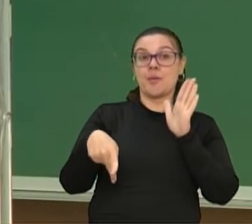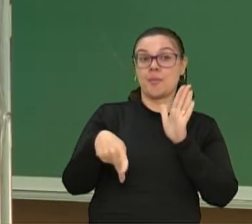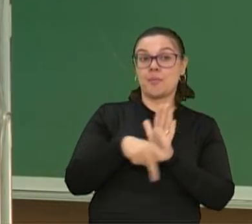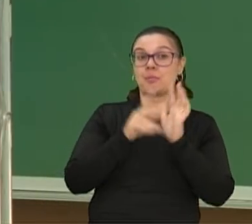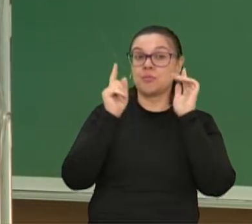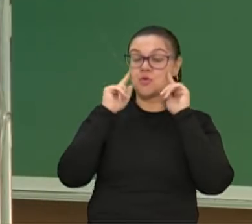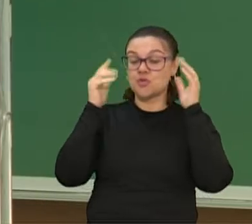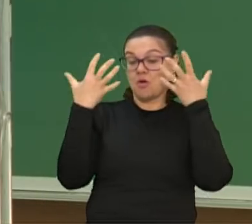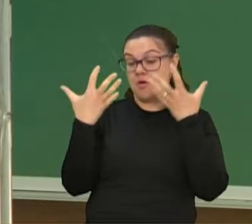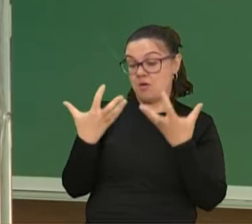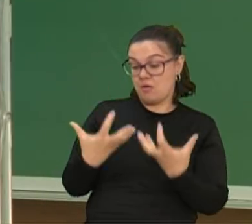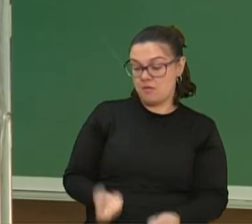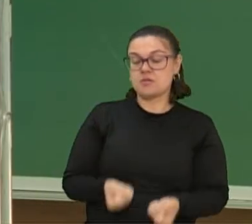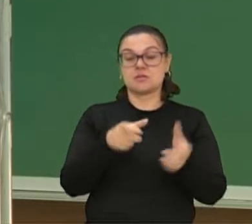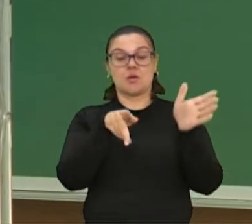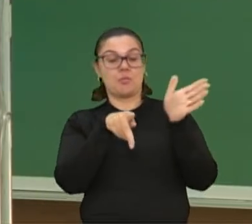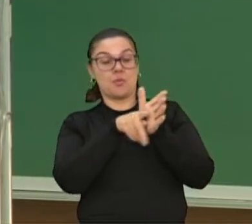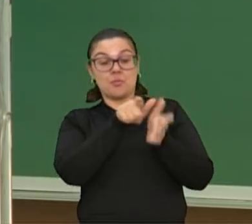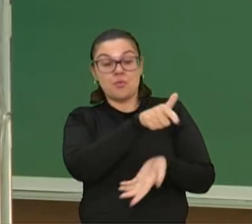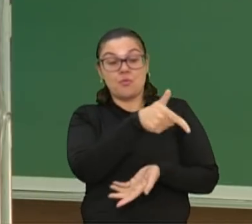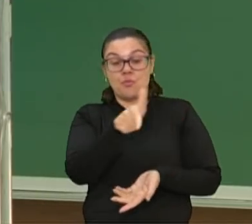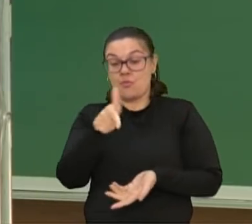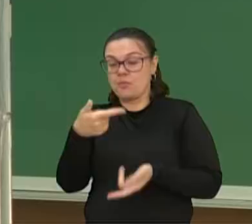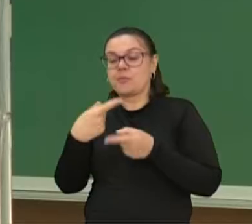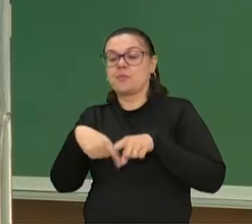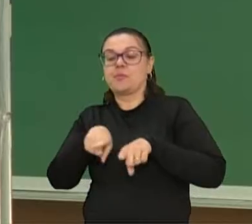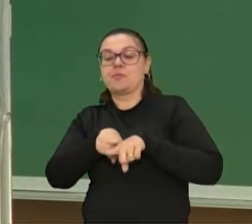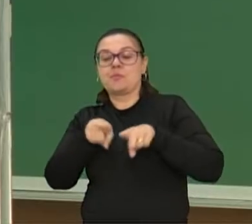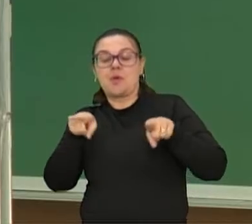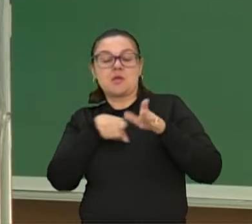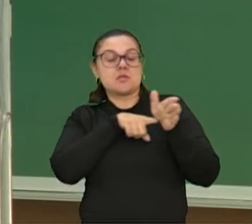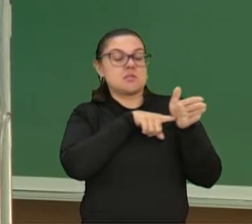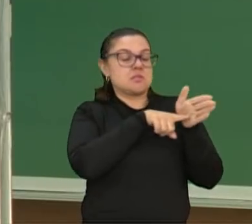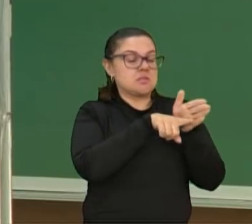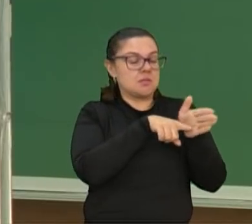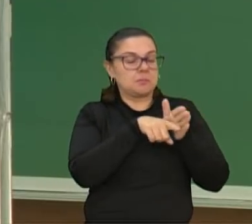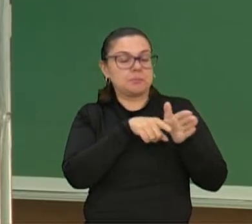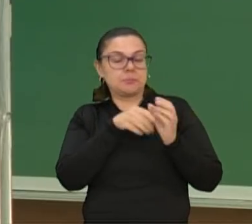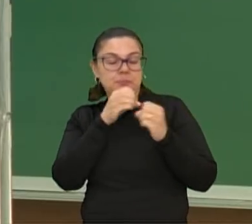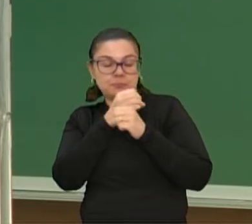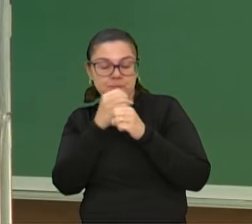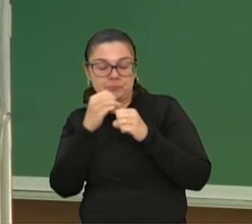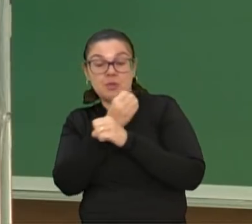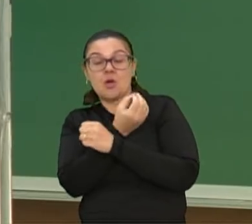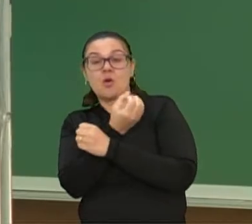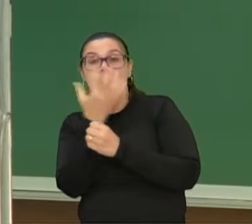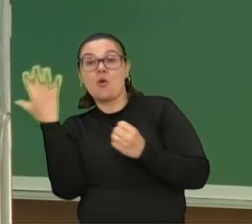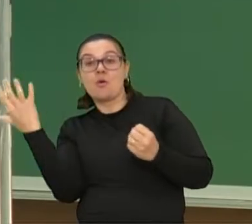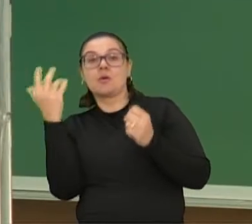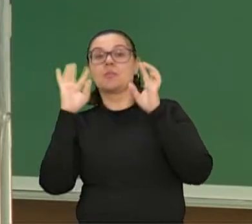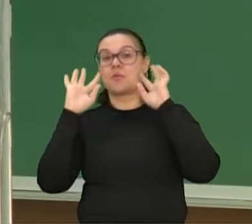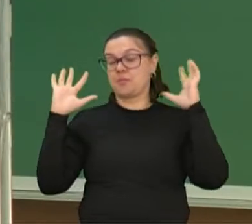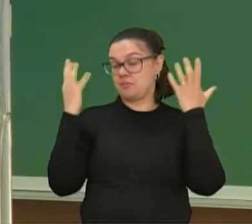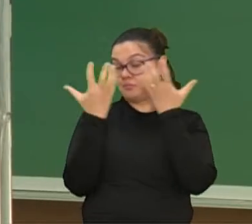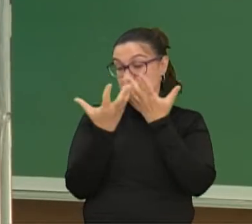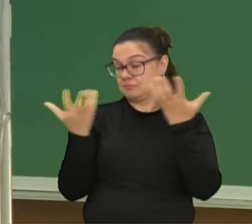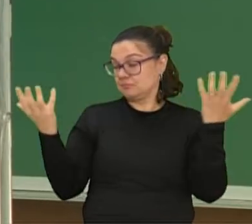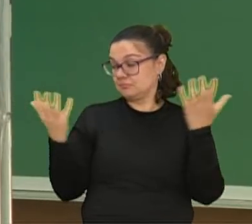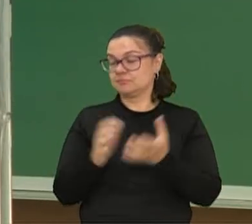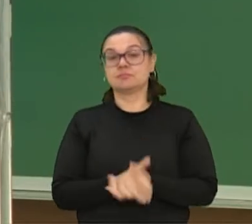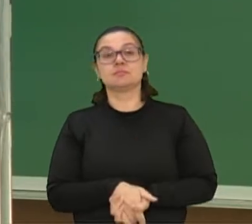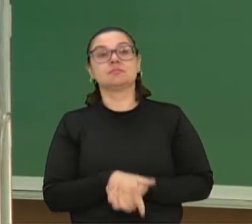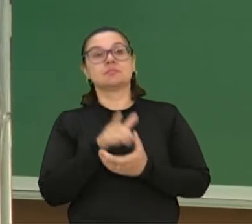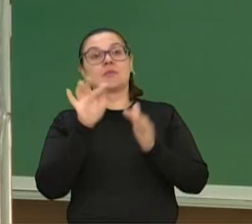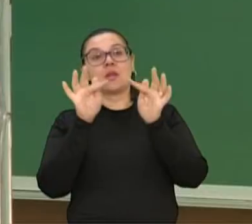apenas aceitar as afirmações de outros, mas investigar as causas que estão em ação na natureza. Isso é